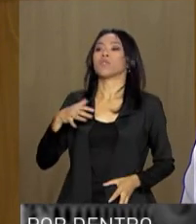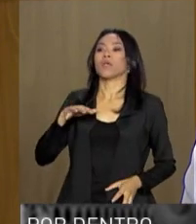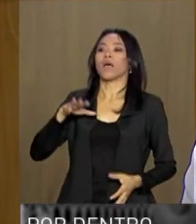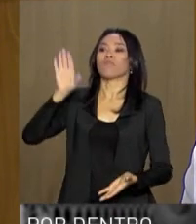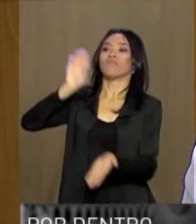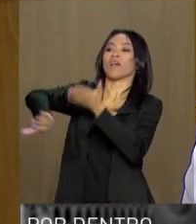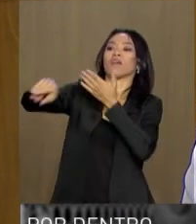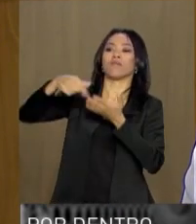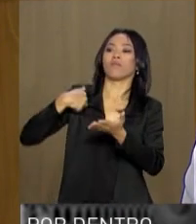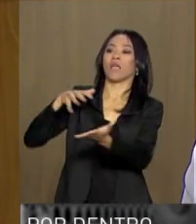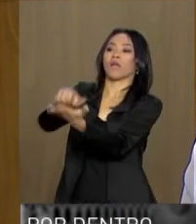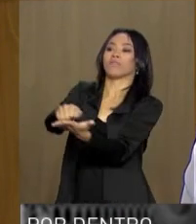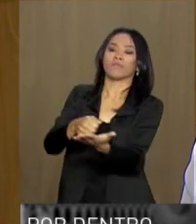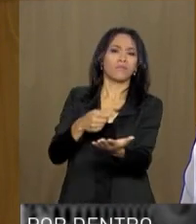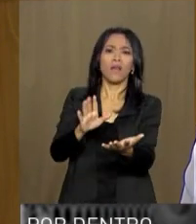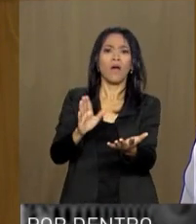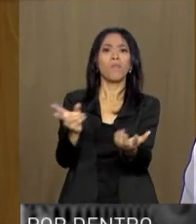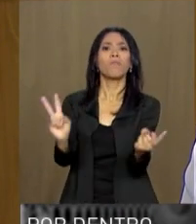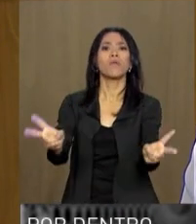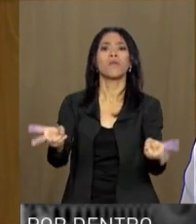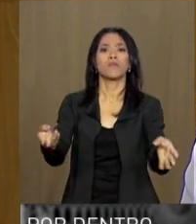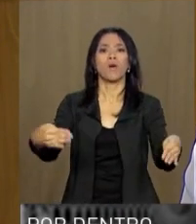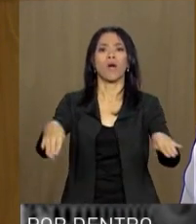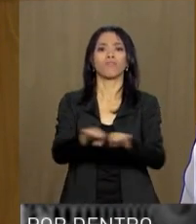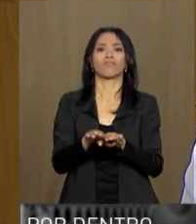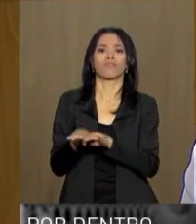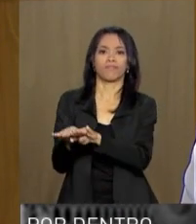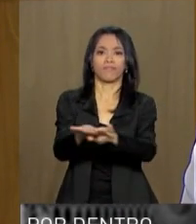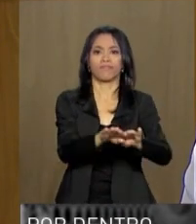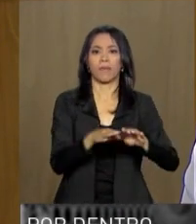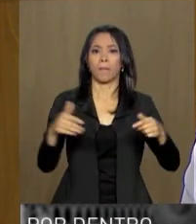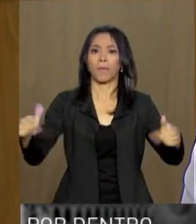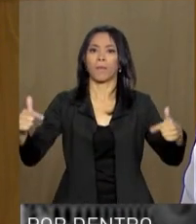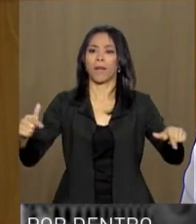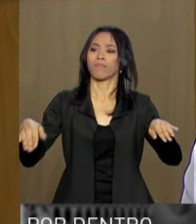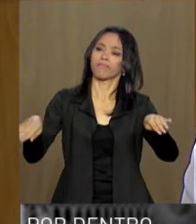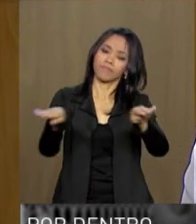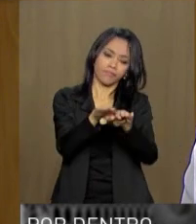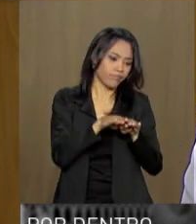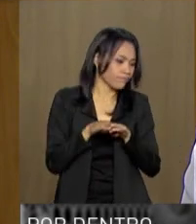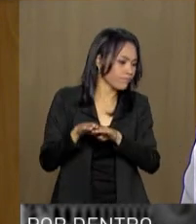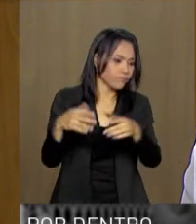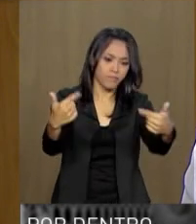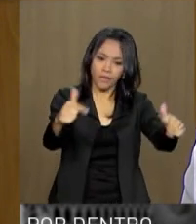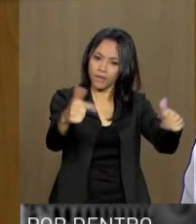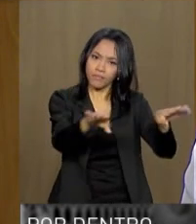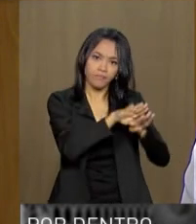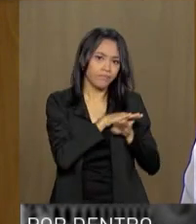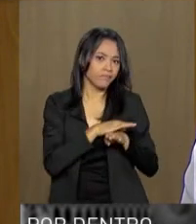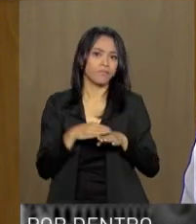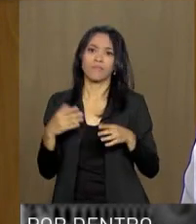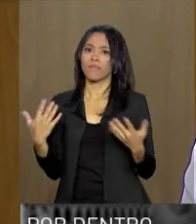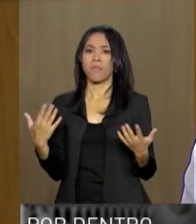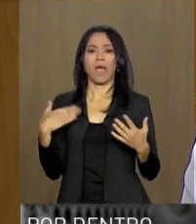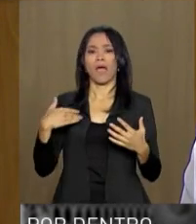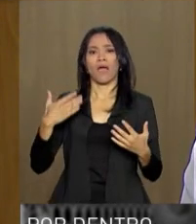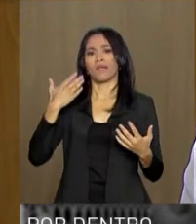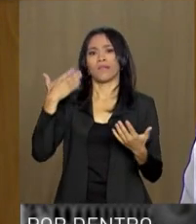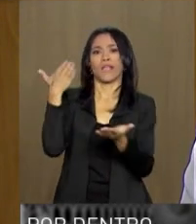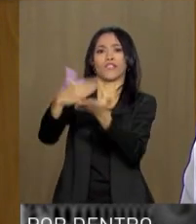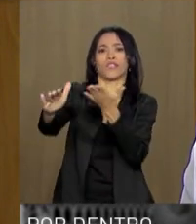queremos dividir o mesmo spams é nós não queremos é buscar nada de ninguém nós queremos mostrar que nós somos